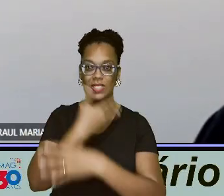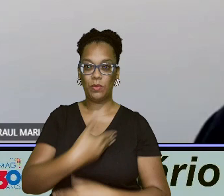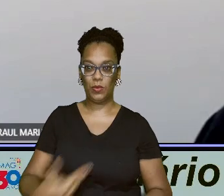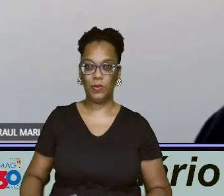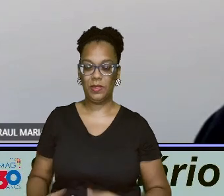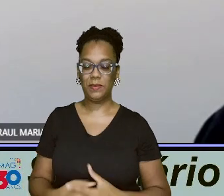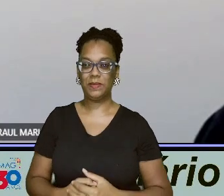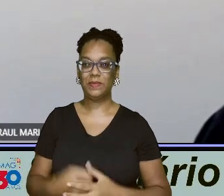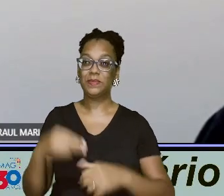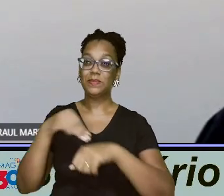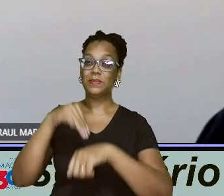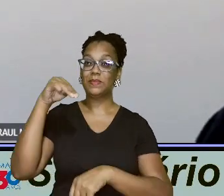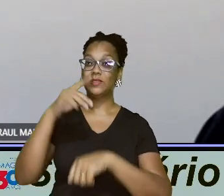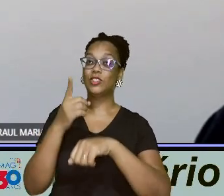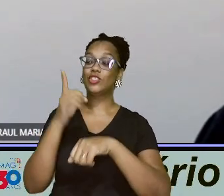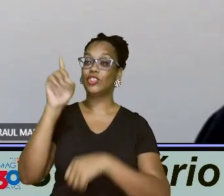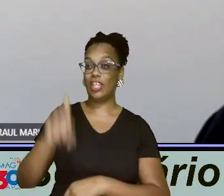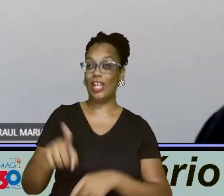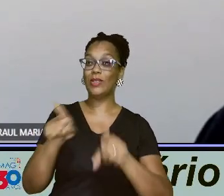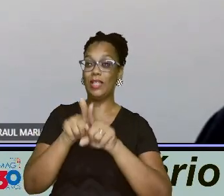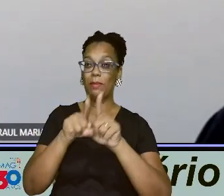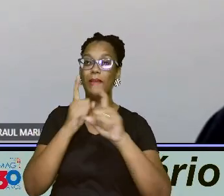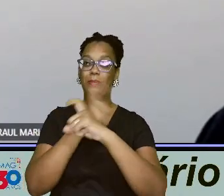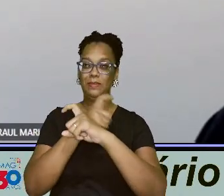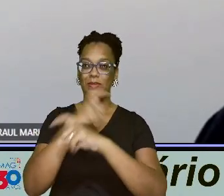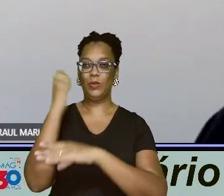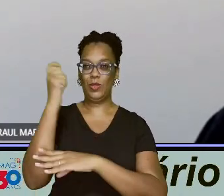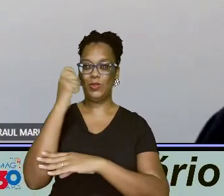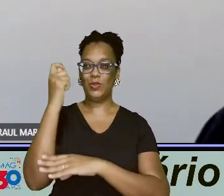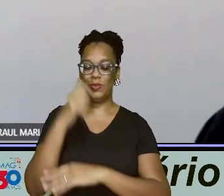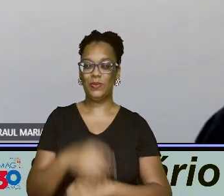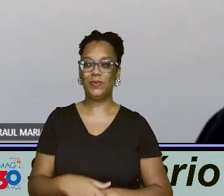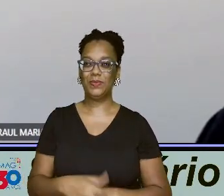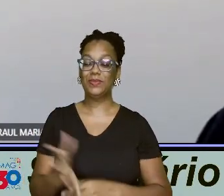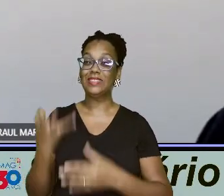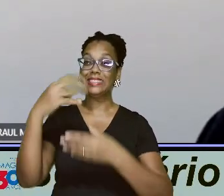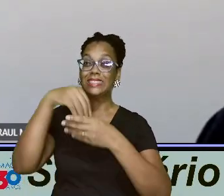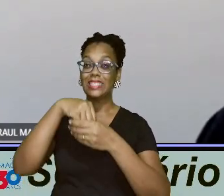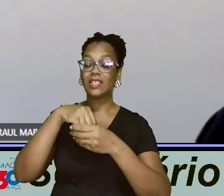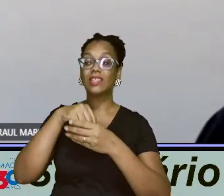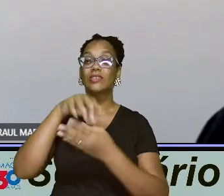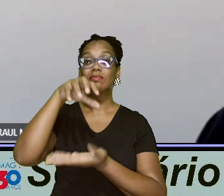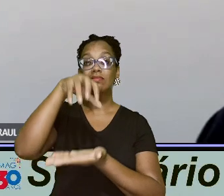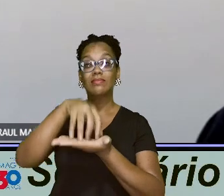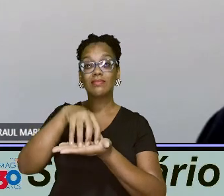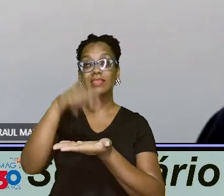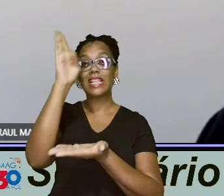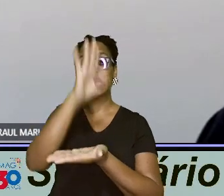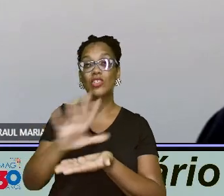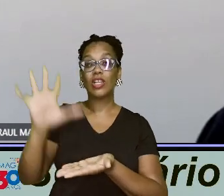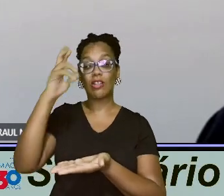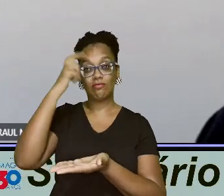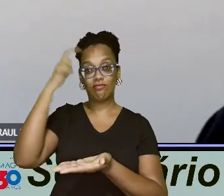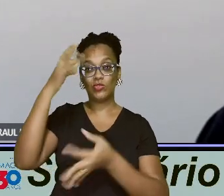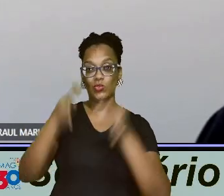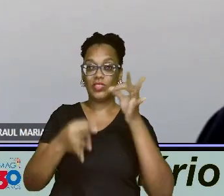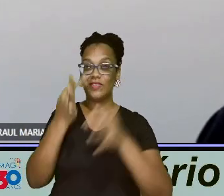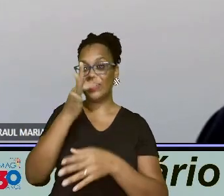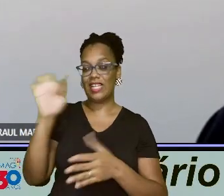Direito também pela PUC do Rio Grande. Integra o Centro Nacional de Inteligência da Justiça Federal como membro do grupo